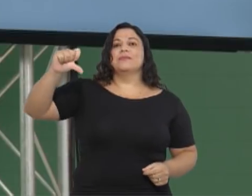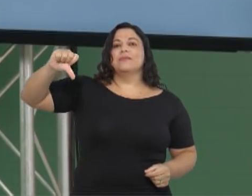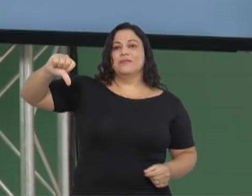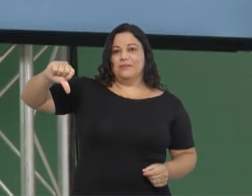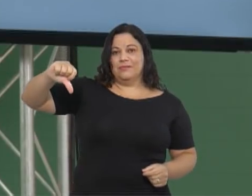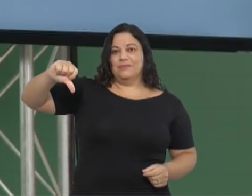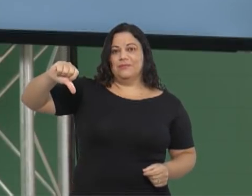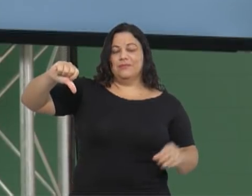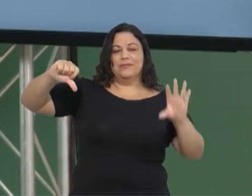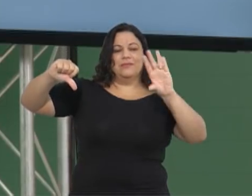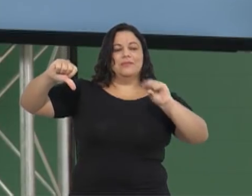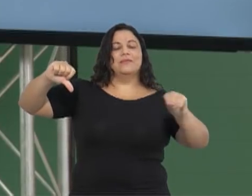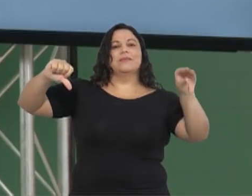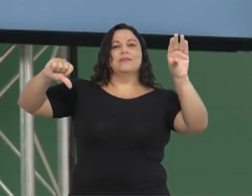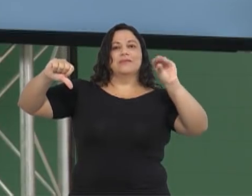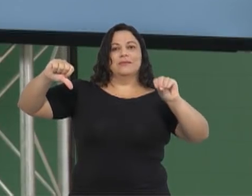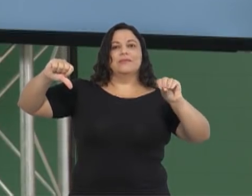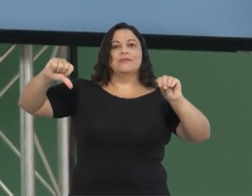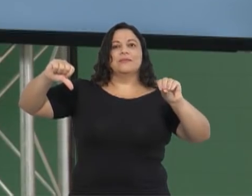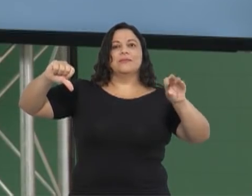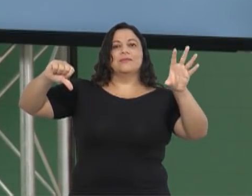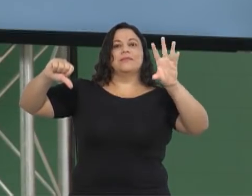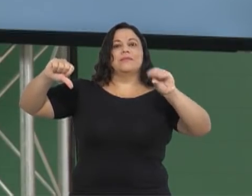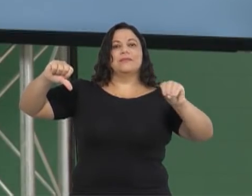19. 19.